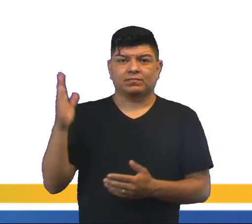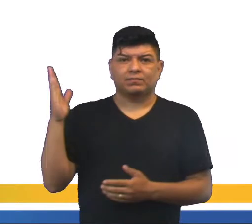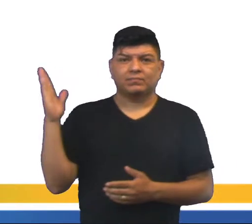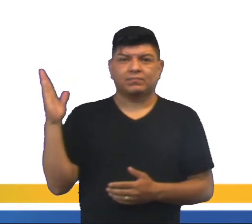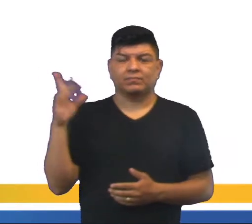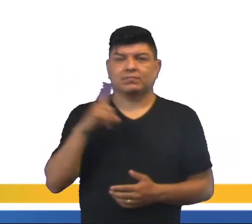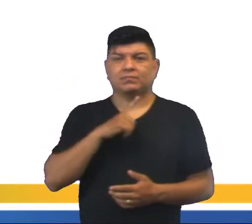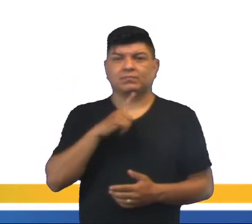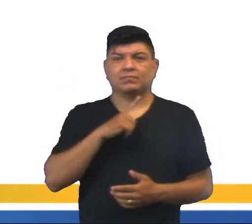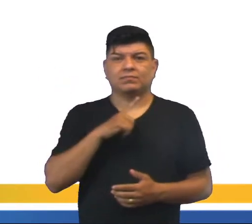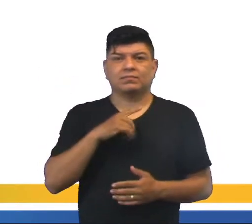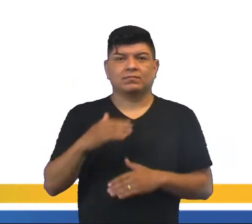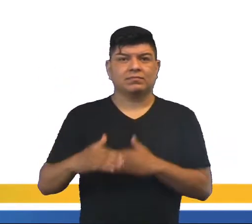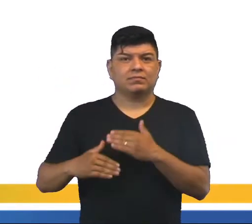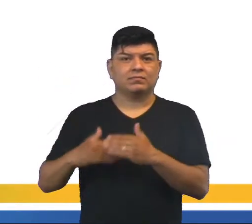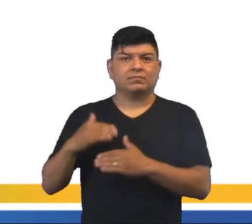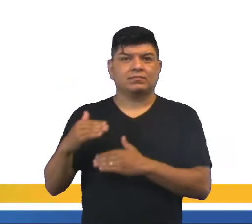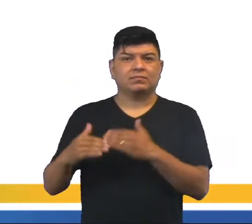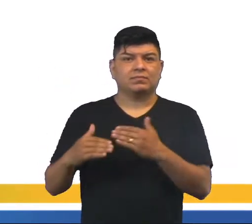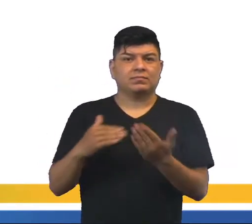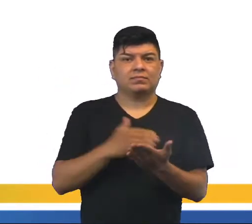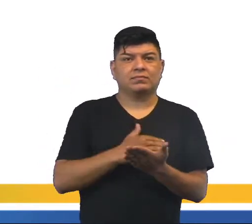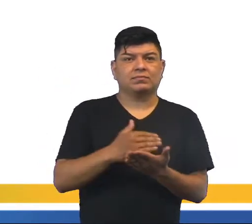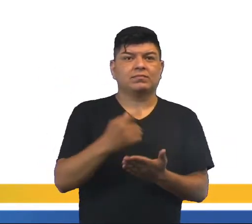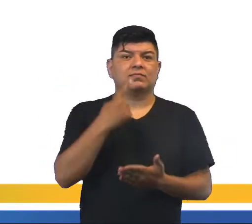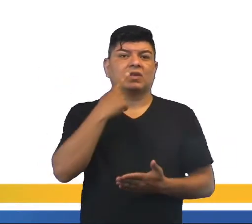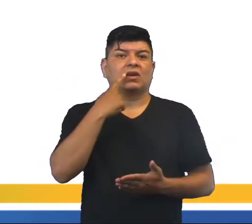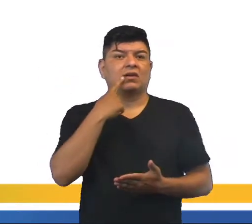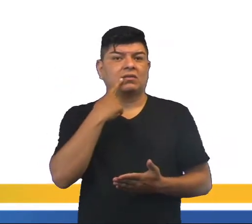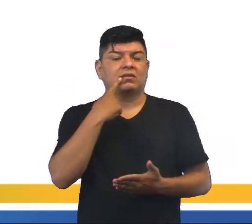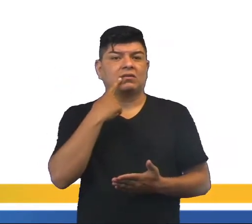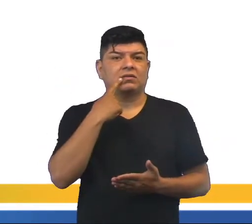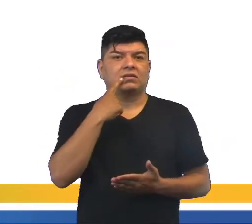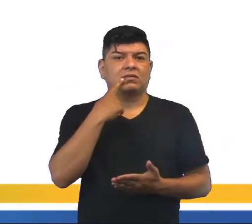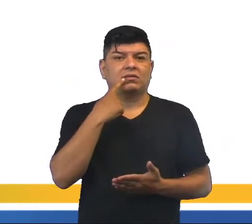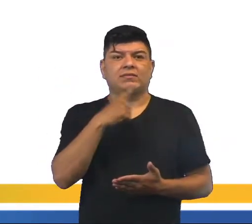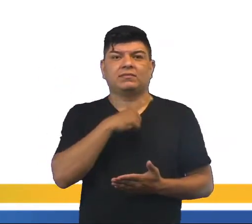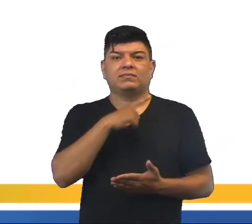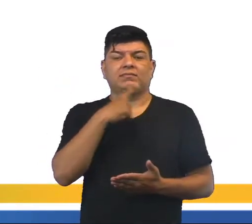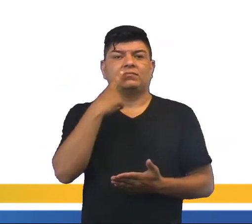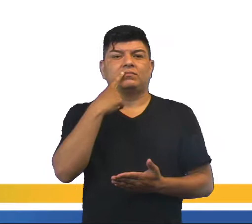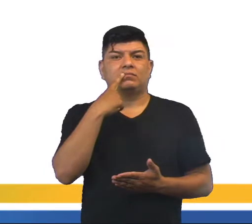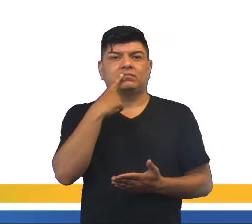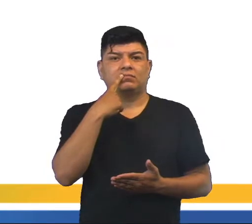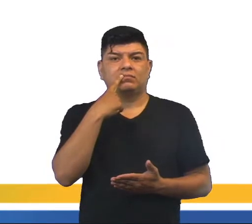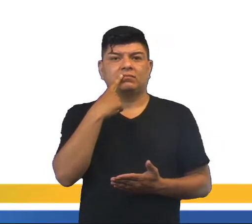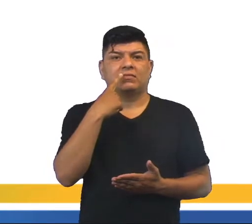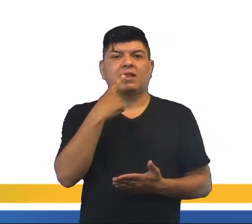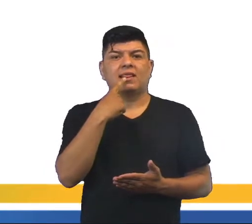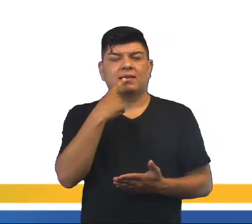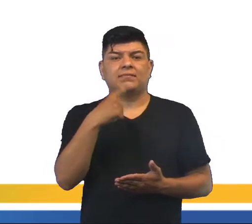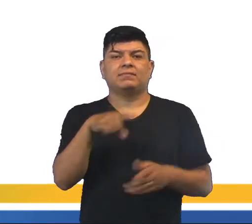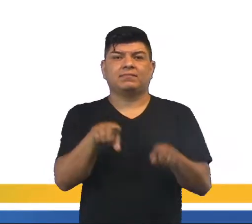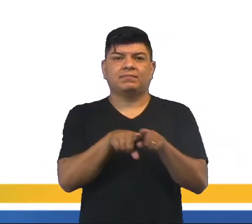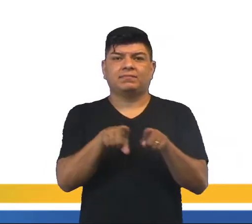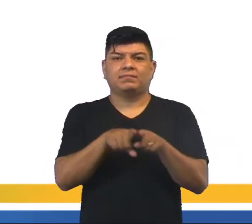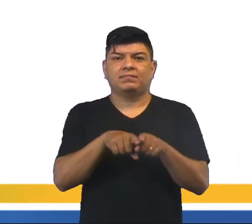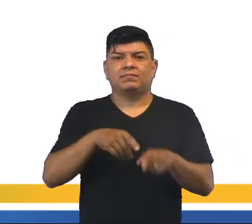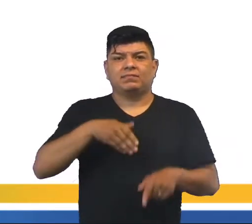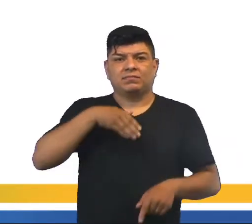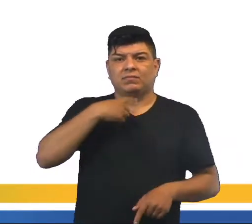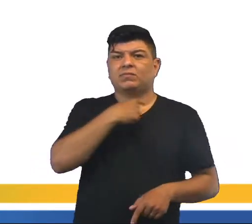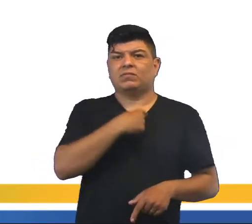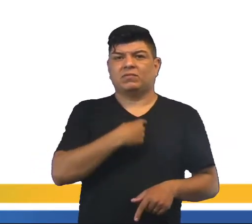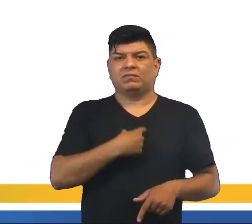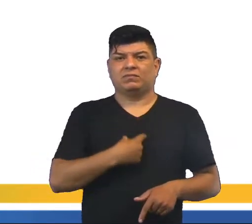Nós temos aí o processo que inicia pela boca, né? Nós temos aí a boca, a língua, o esôfago, o